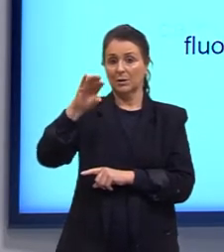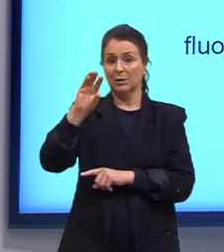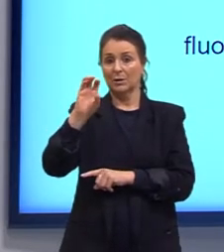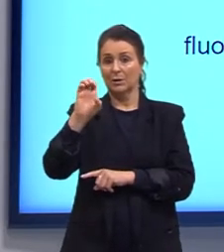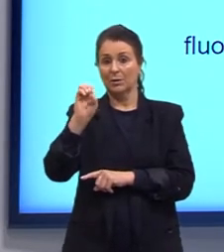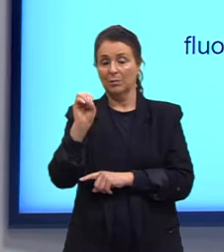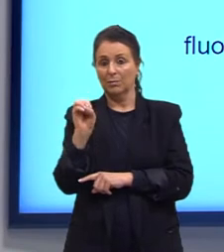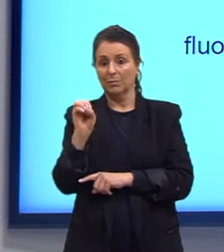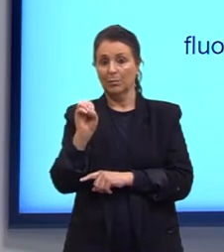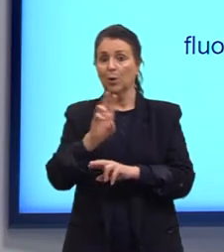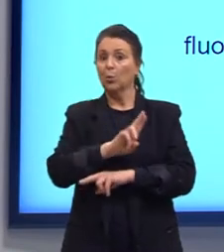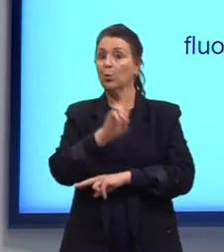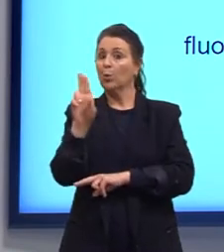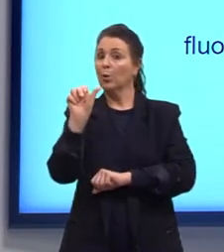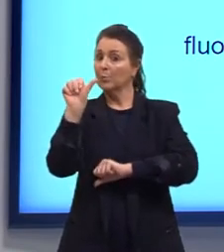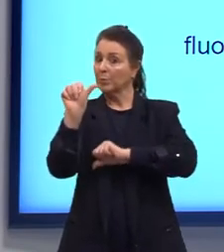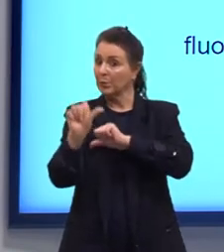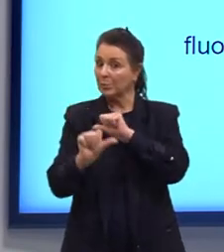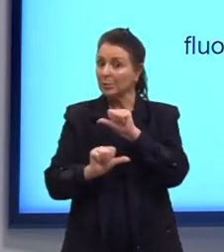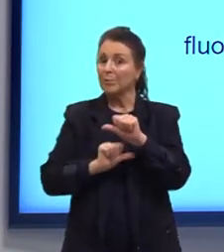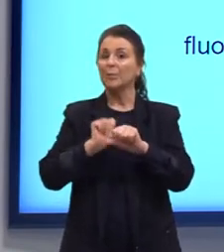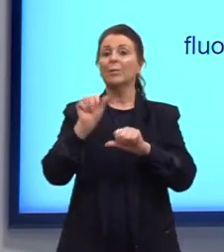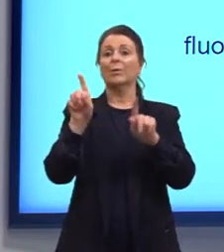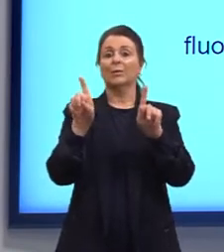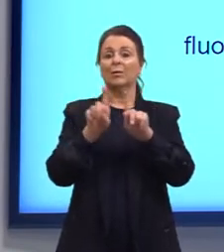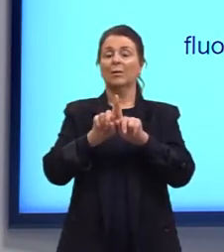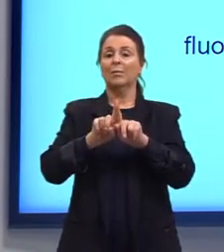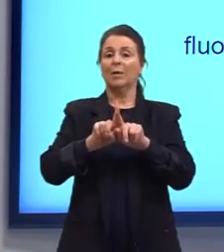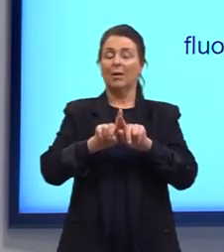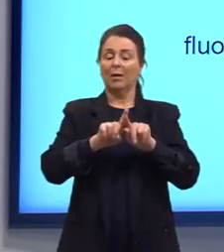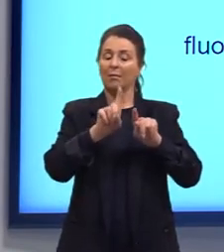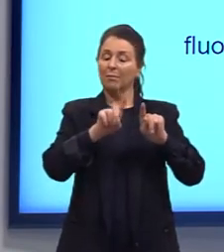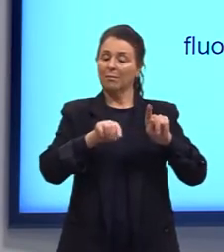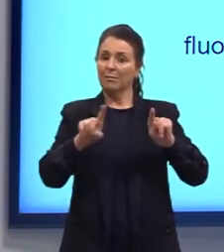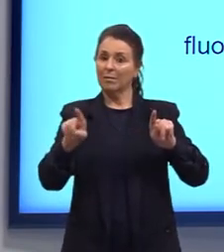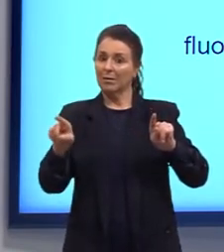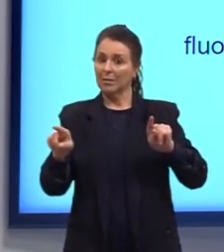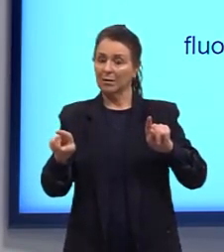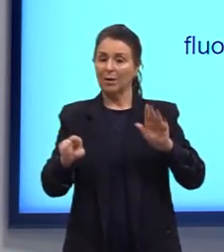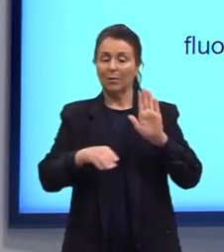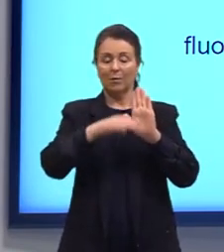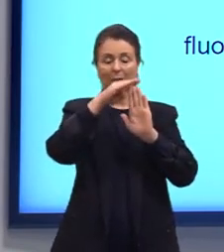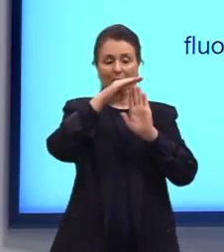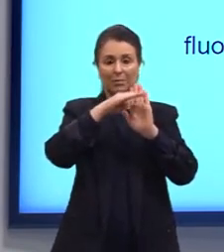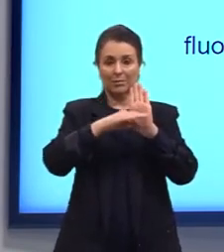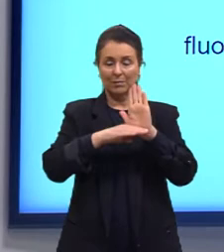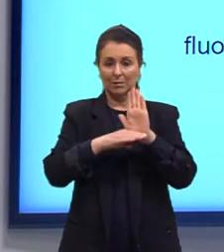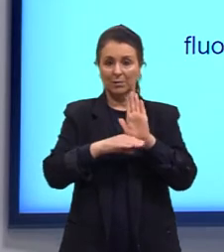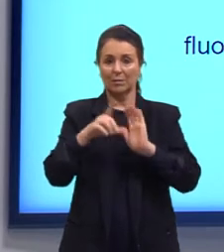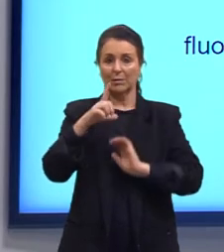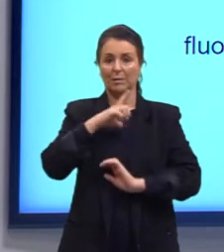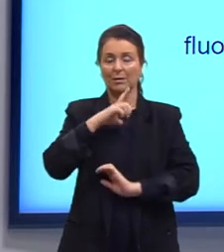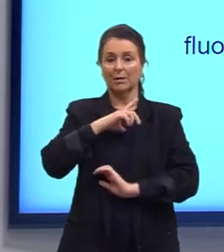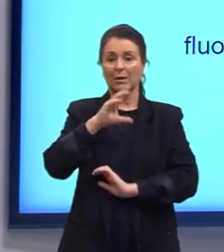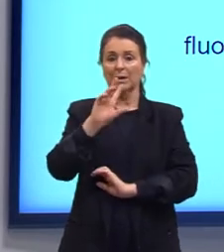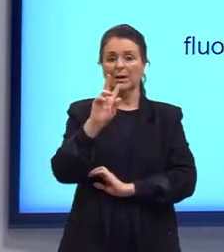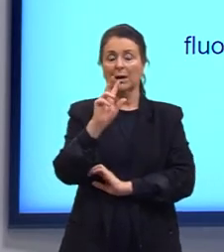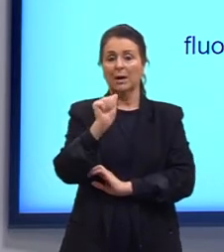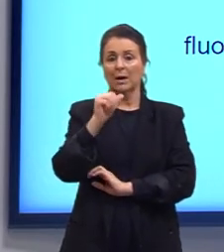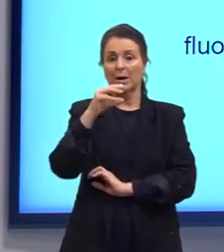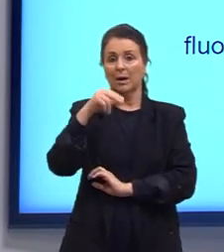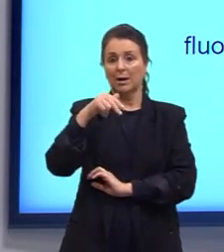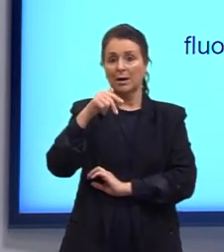vai variar conforme a minha classificação da cadeia carbônica né Se eu tiver um aleto de alquila A nomenclatura